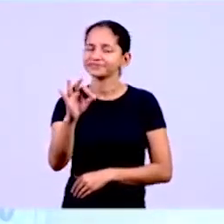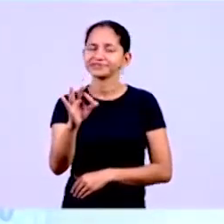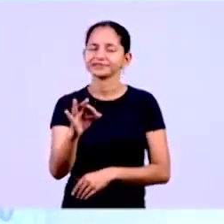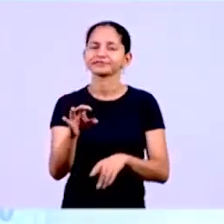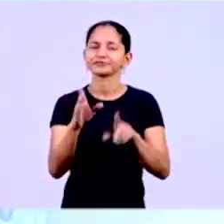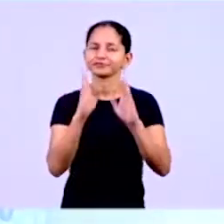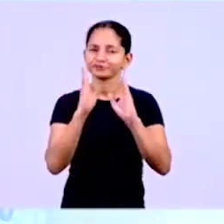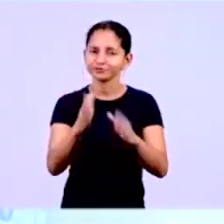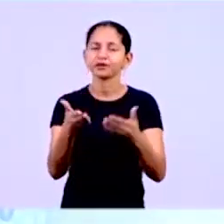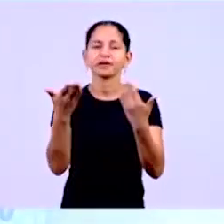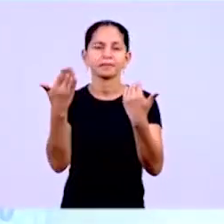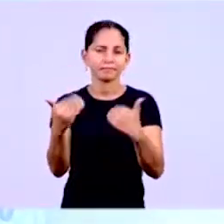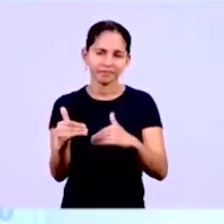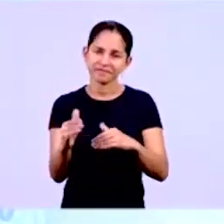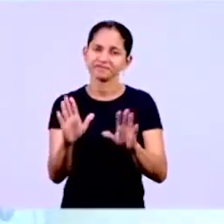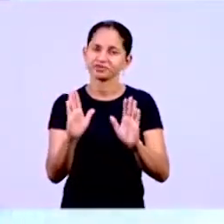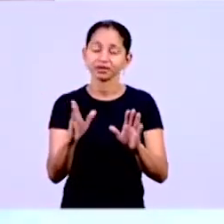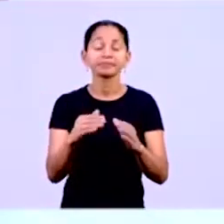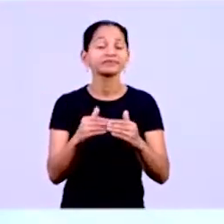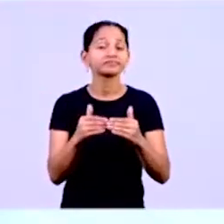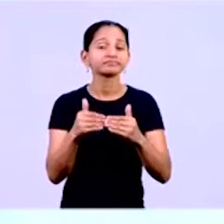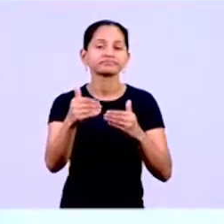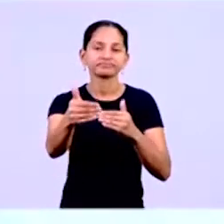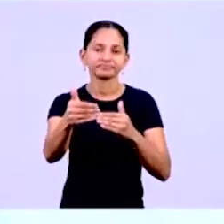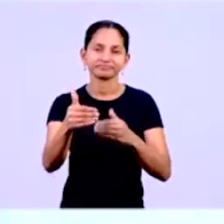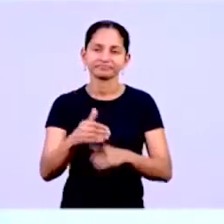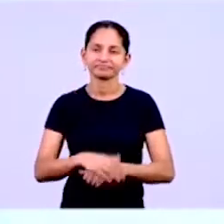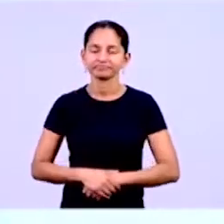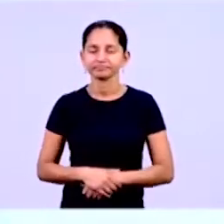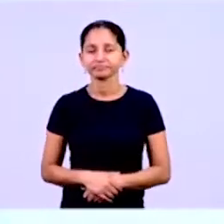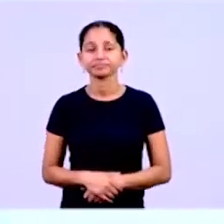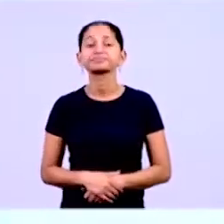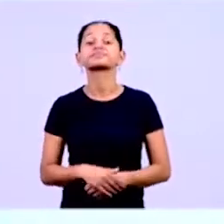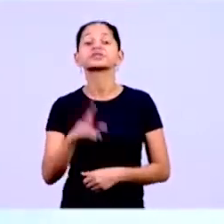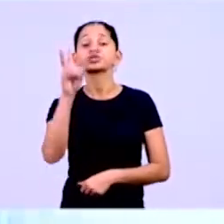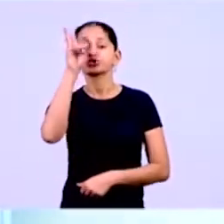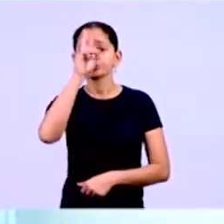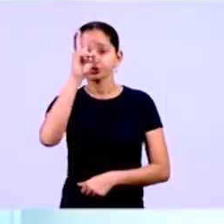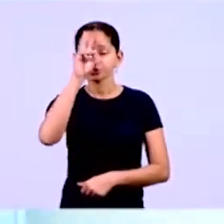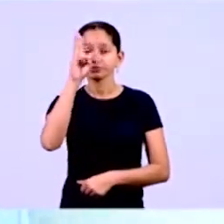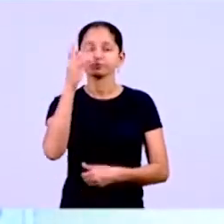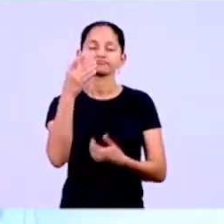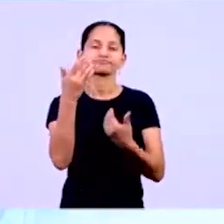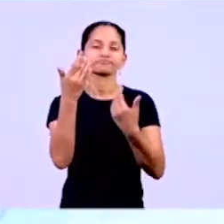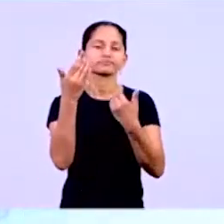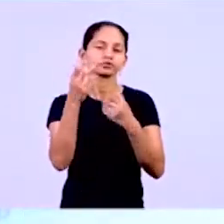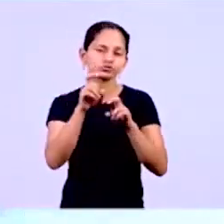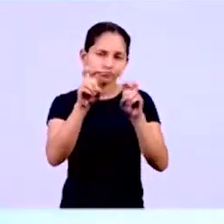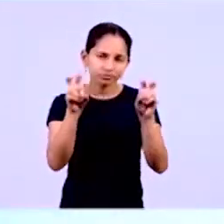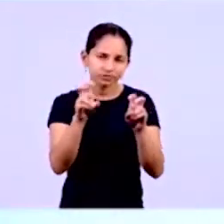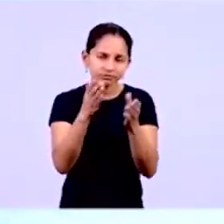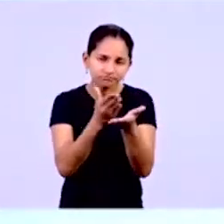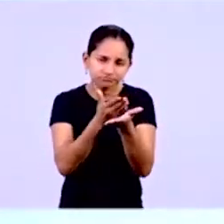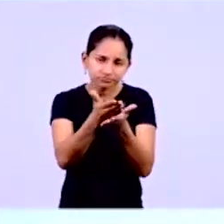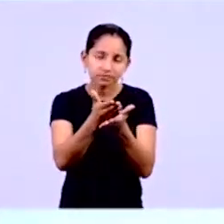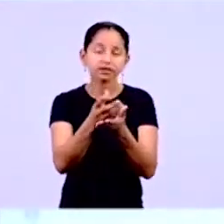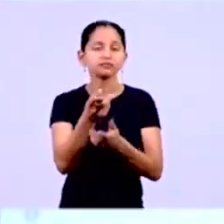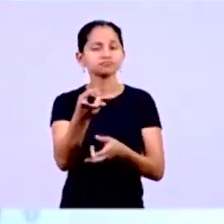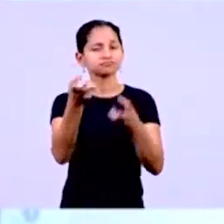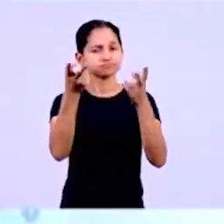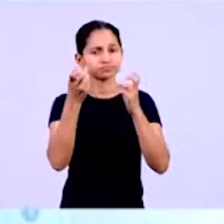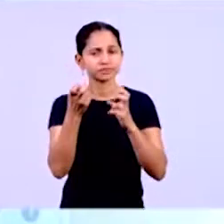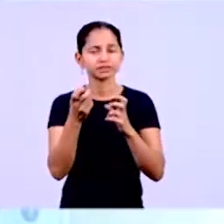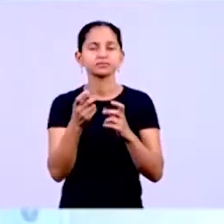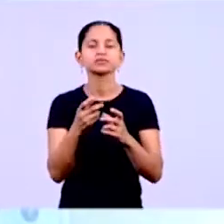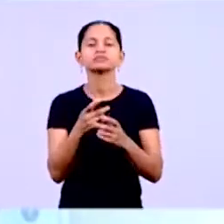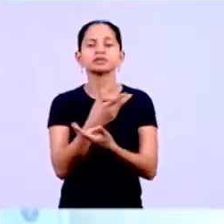base para a nossa prova de hoje. Mas vamos lá, começar com a história da computação. Vocês viram, gente, que a tecnologia nos